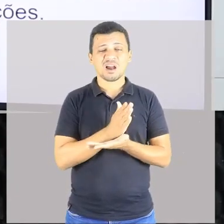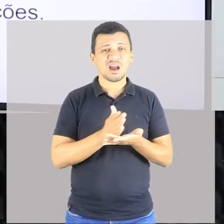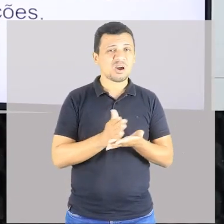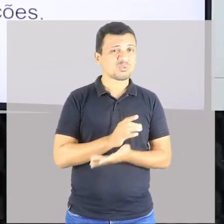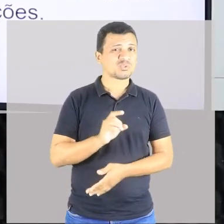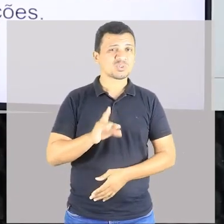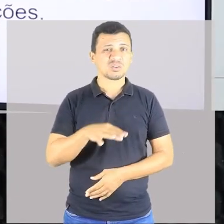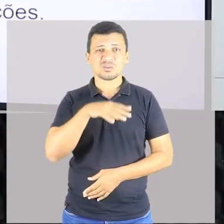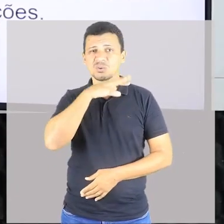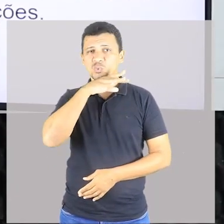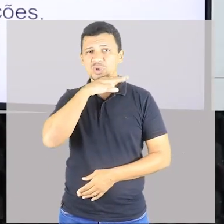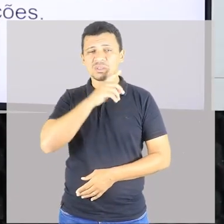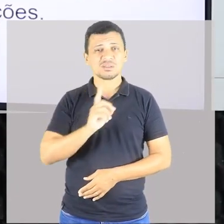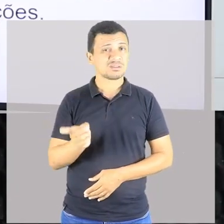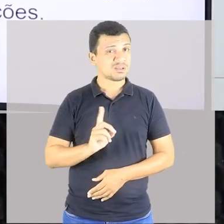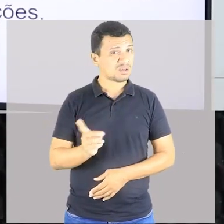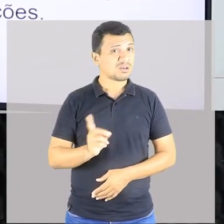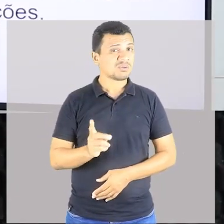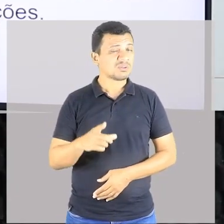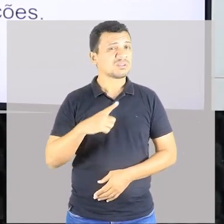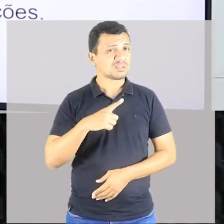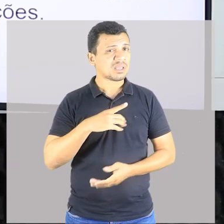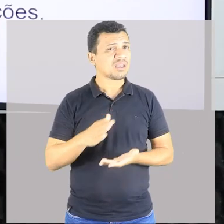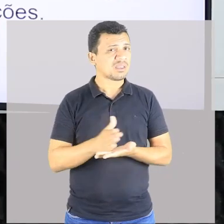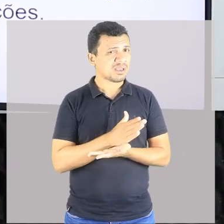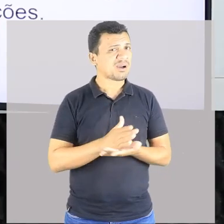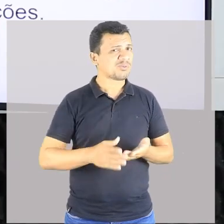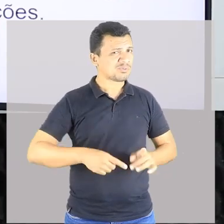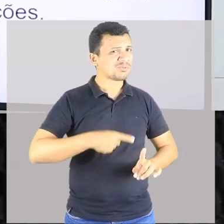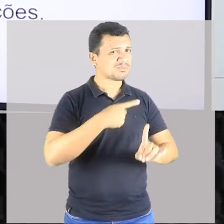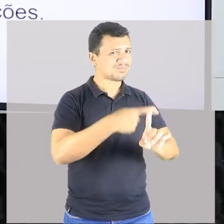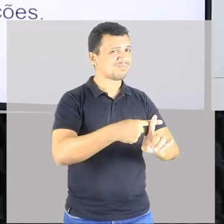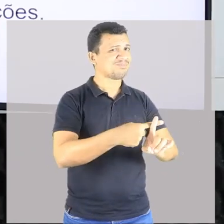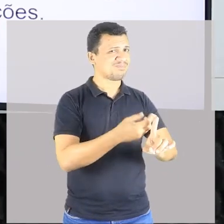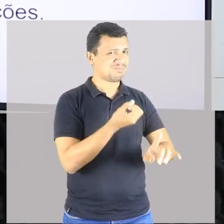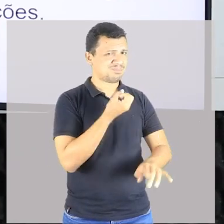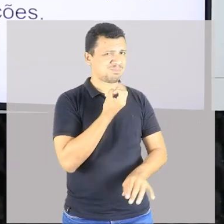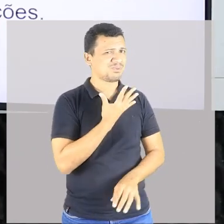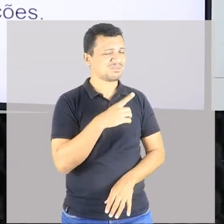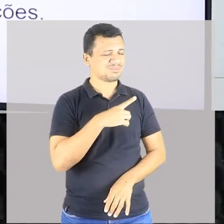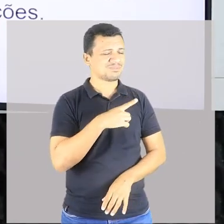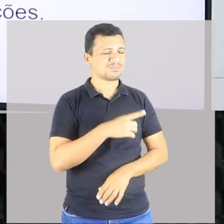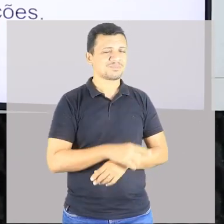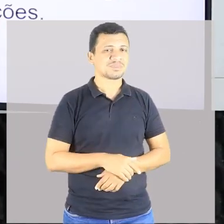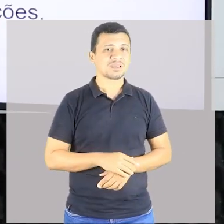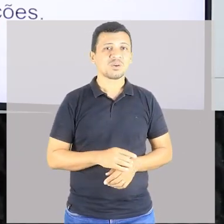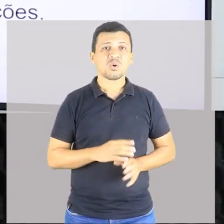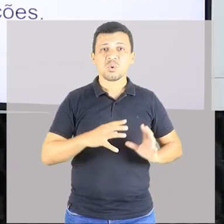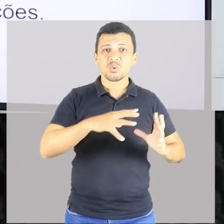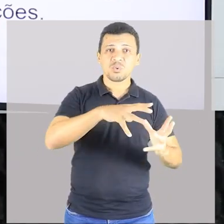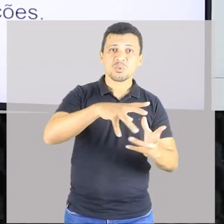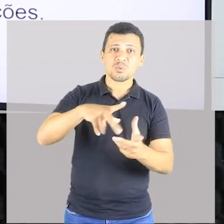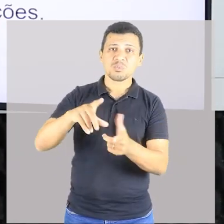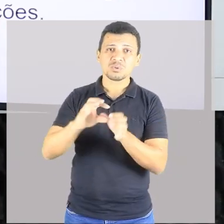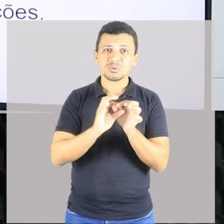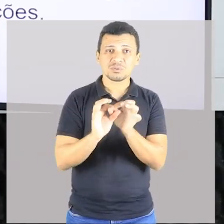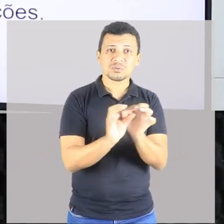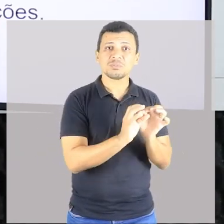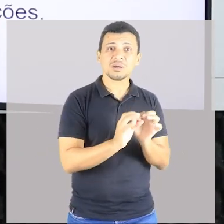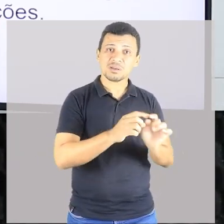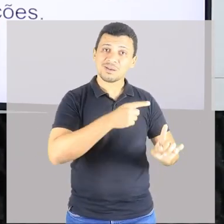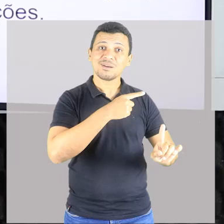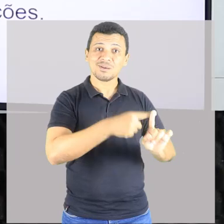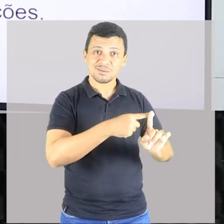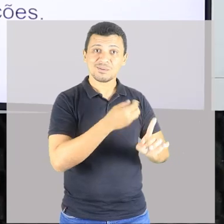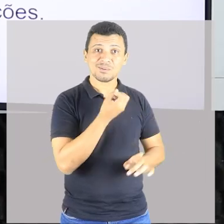negativo. Não. A globalização tem vantagens muito claras. Primeiramente, essa maior integração global é uma vantagem de